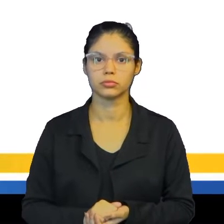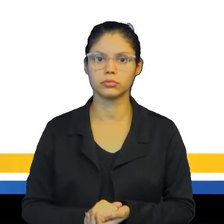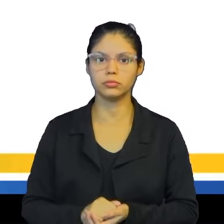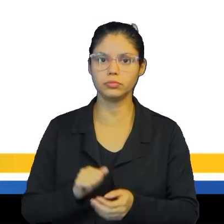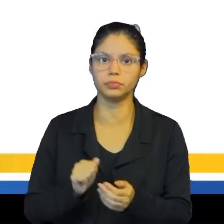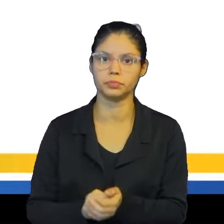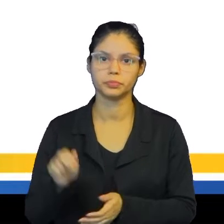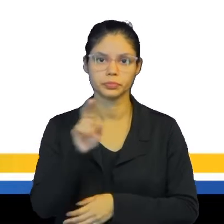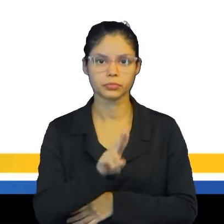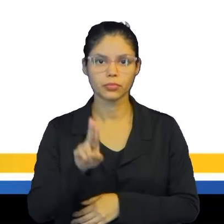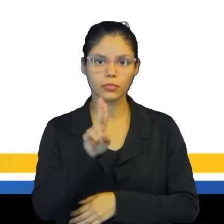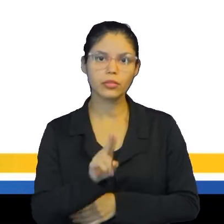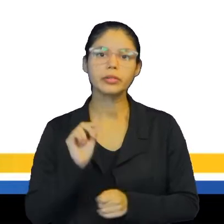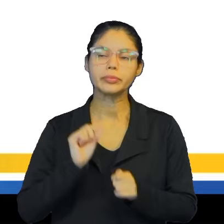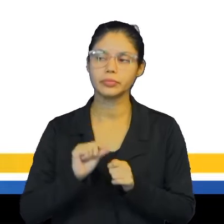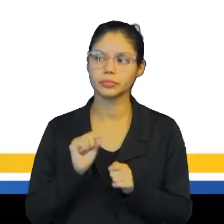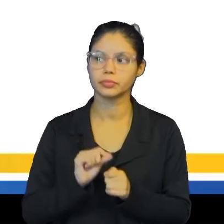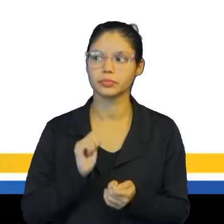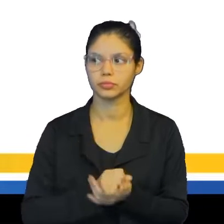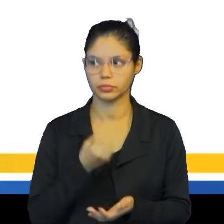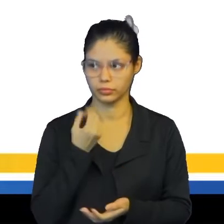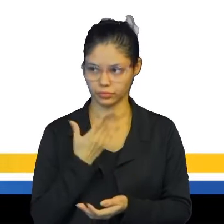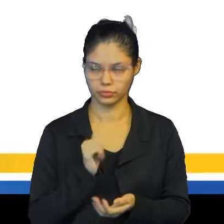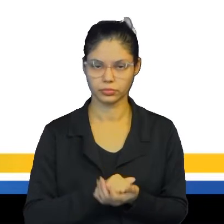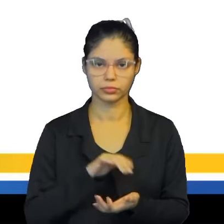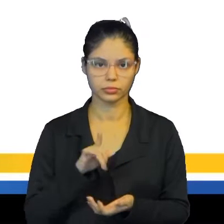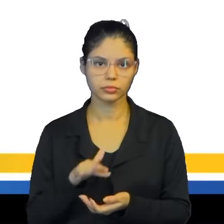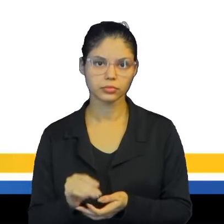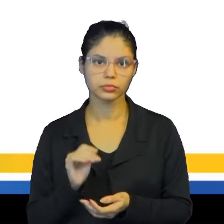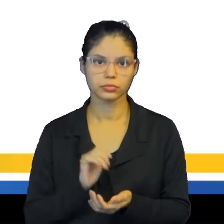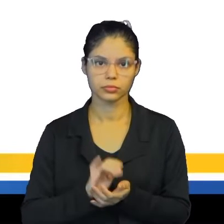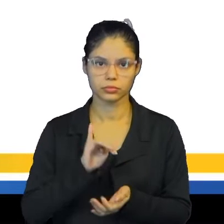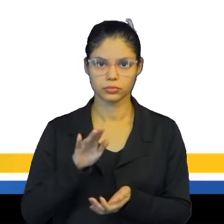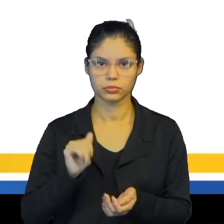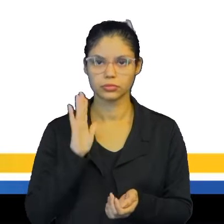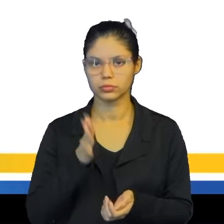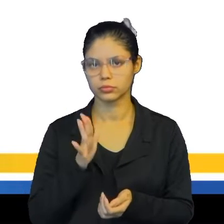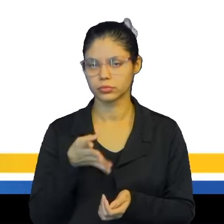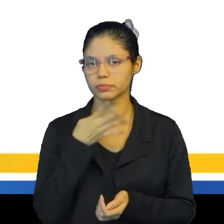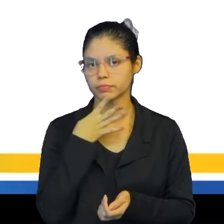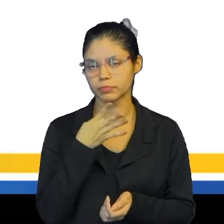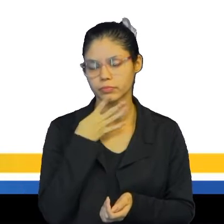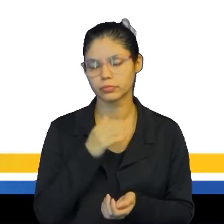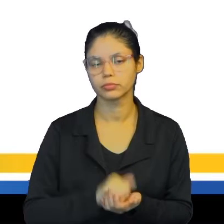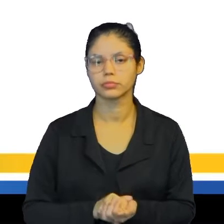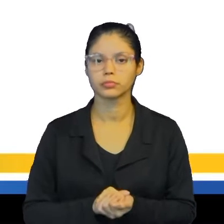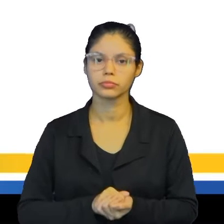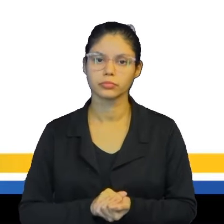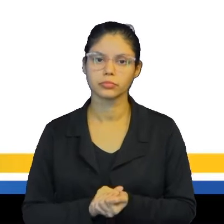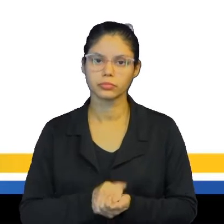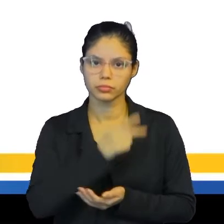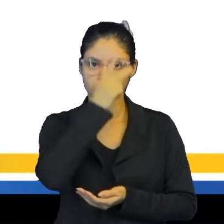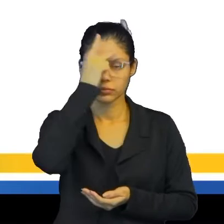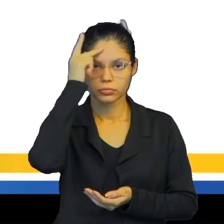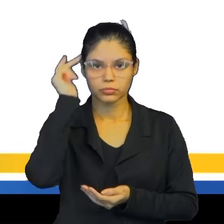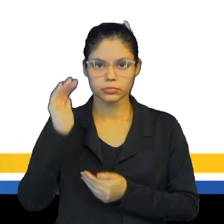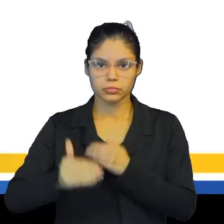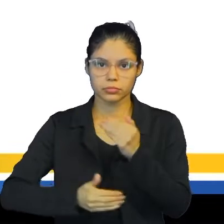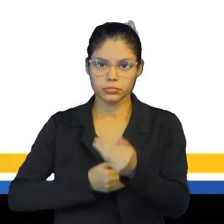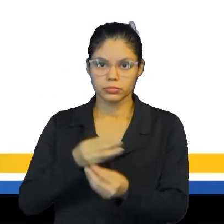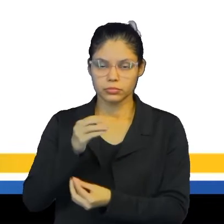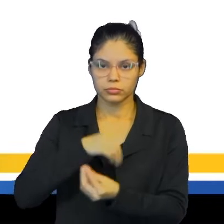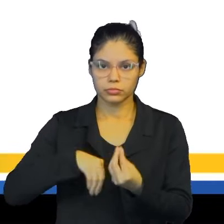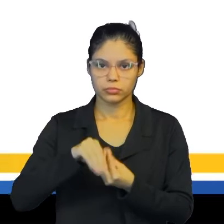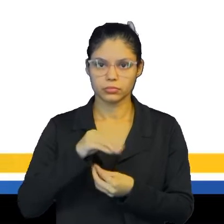ser bastante utilizada nas confecções, os benefícios da modelagem bidimensional já são bastante conhecidos, né, pelas pessoas envolvidas